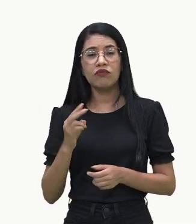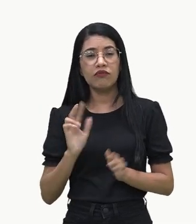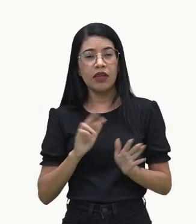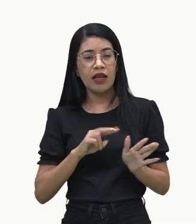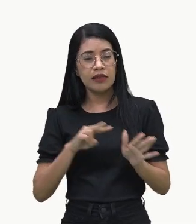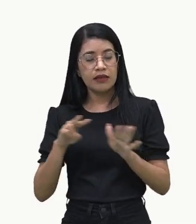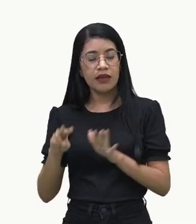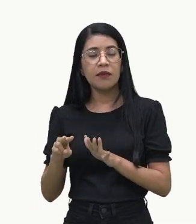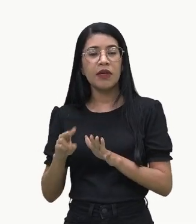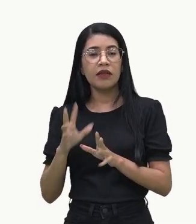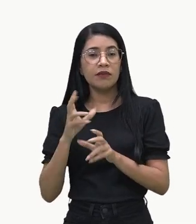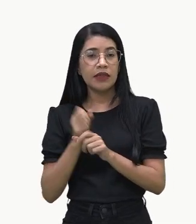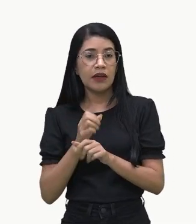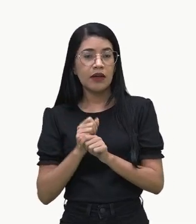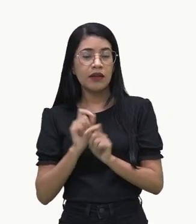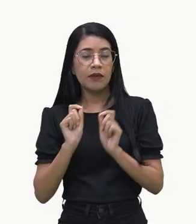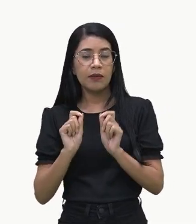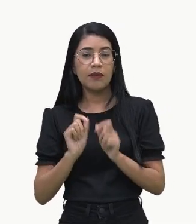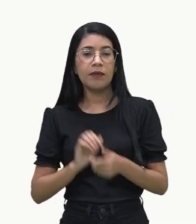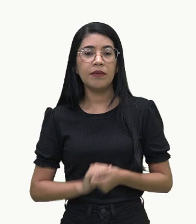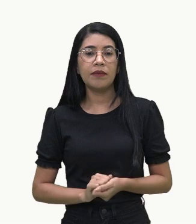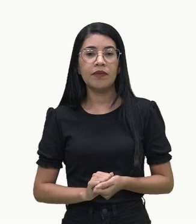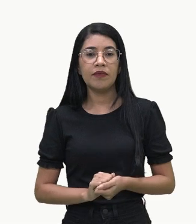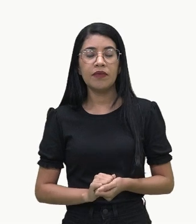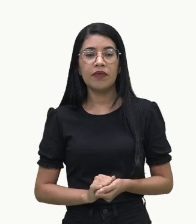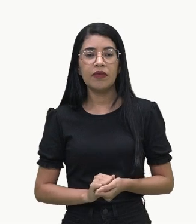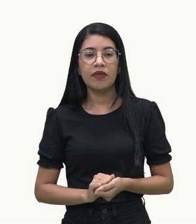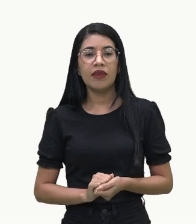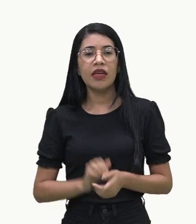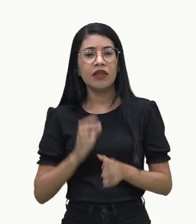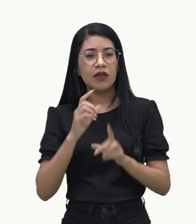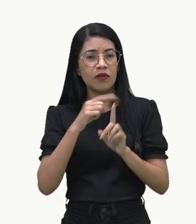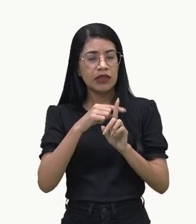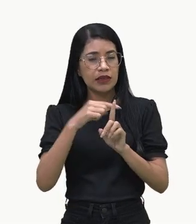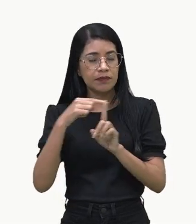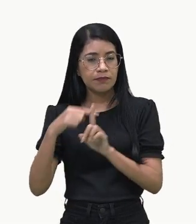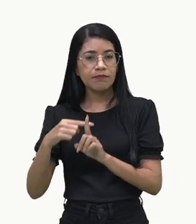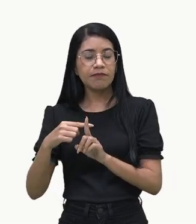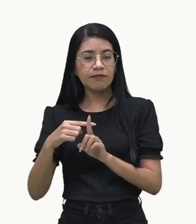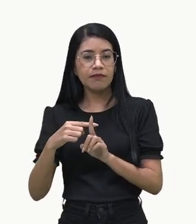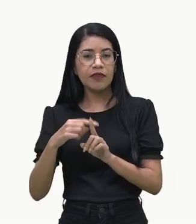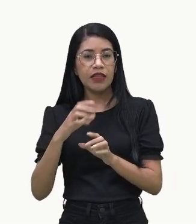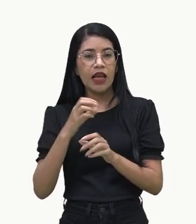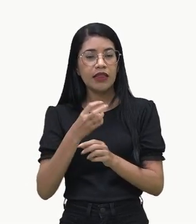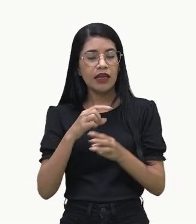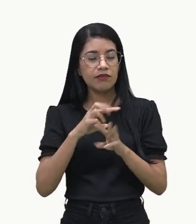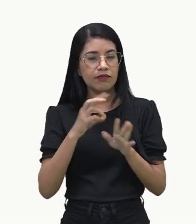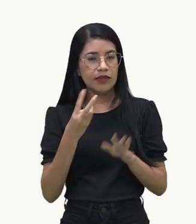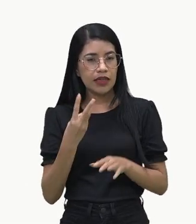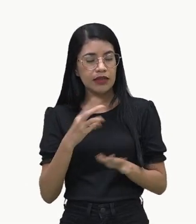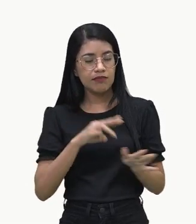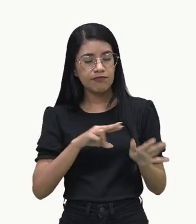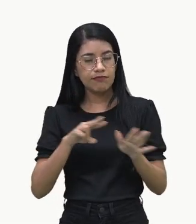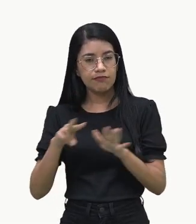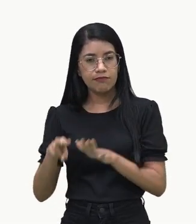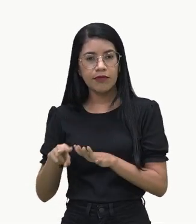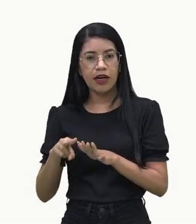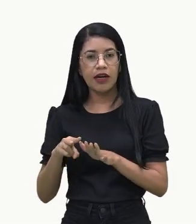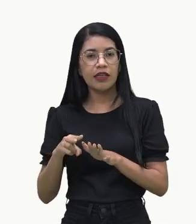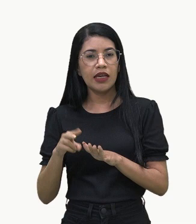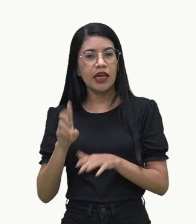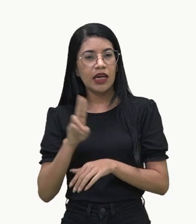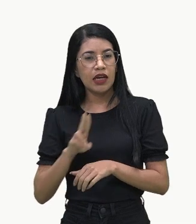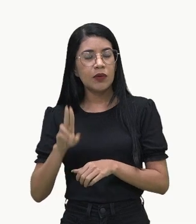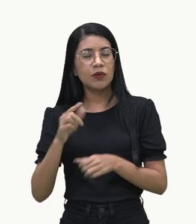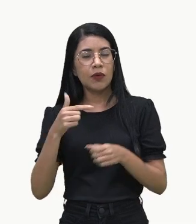professor Alexandre está aqui, ó. Fizemos a adição aí das 3 semanas que ele percorreu com o